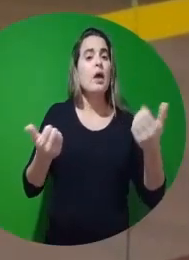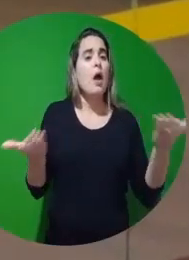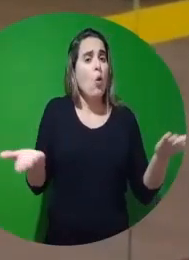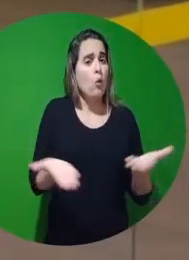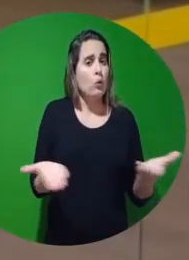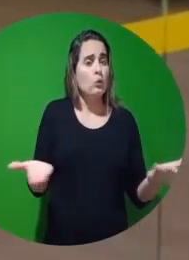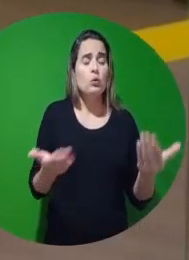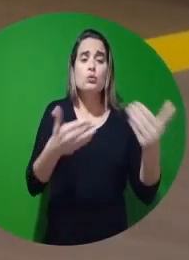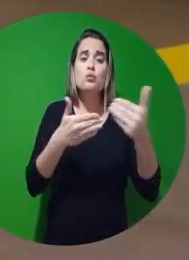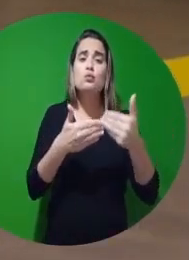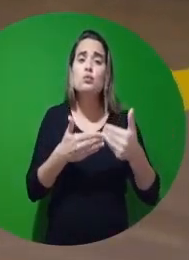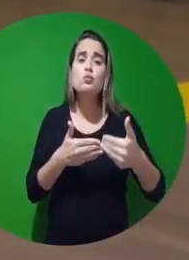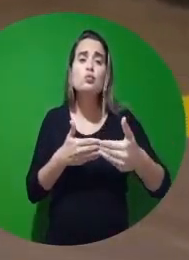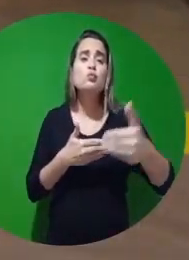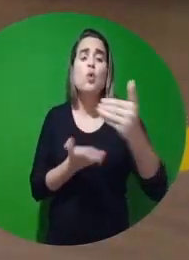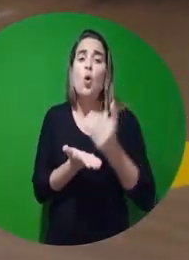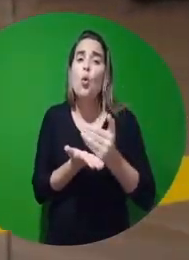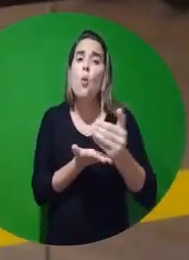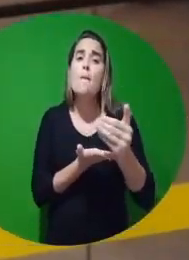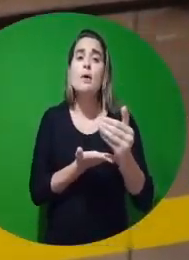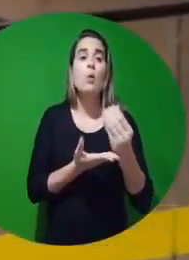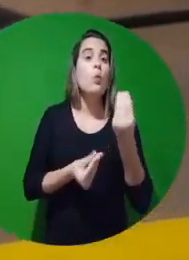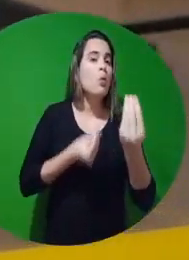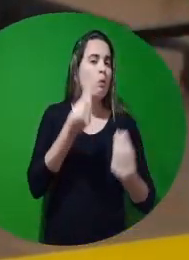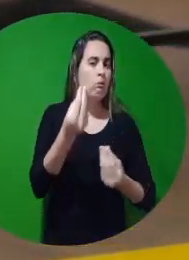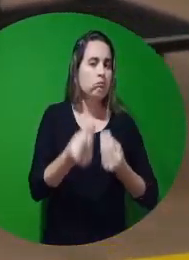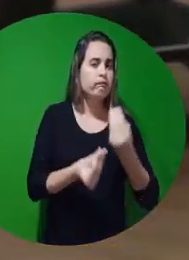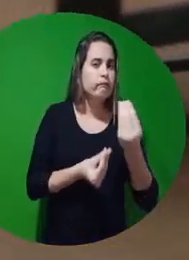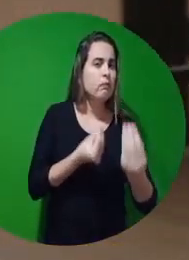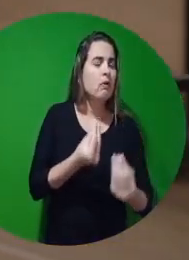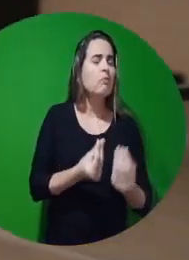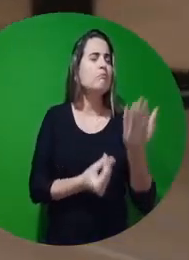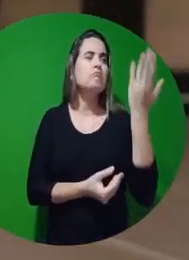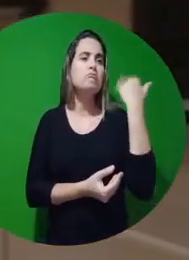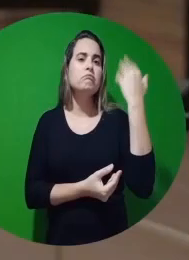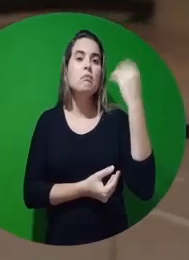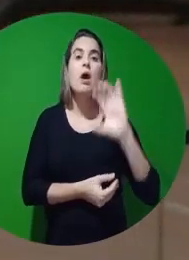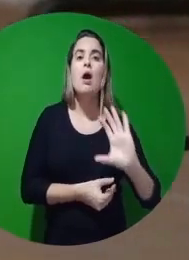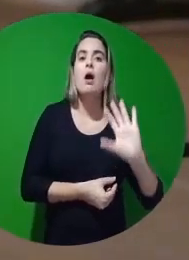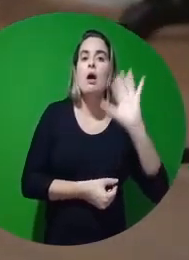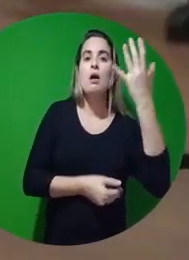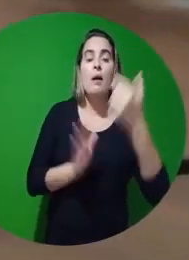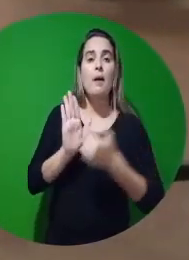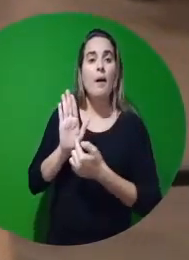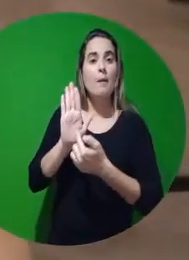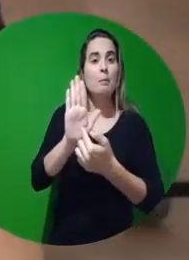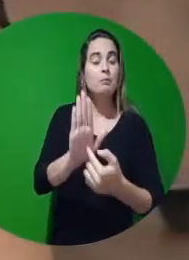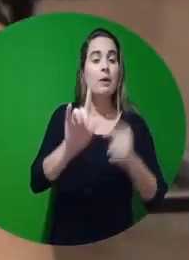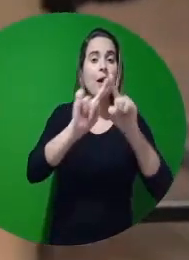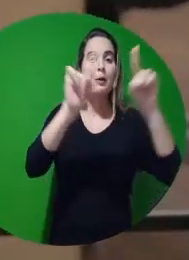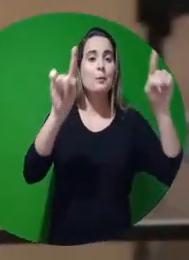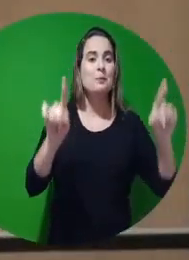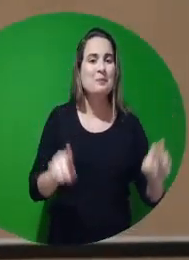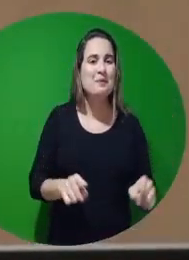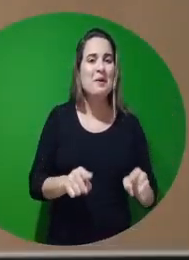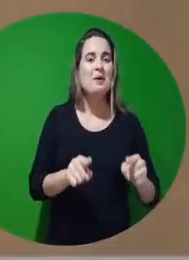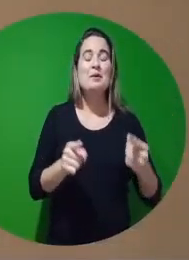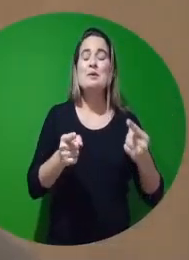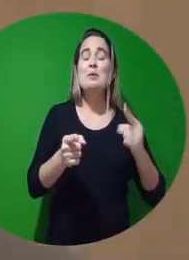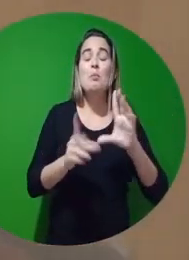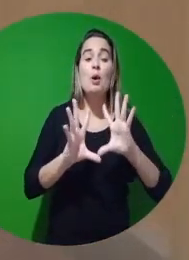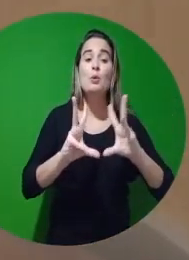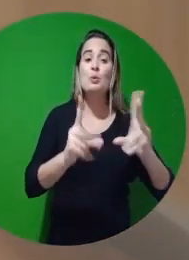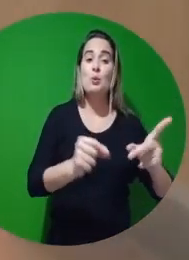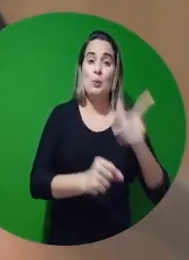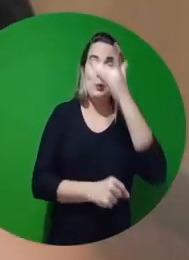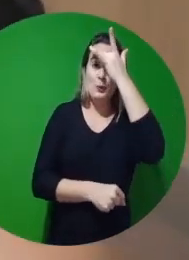o Olá tudo bem a gente começa o programa de hoje mostrando como foi a apresentação do plano integrado das eleições Gerais de